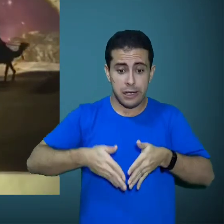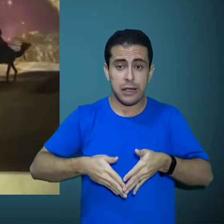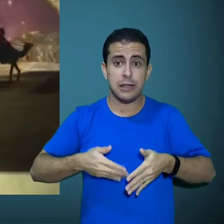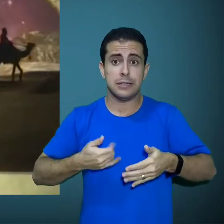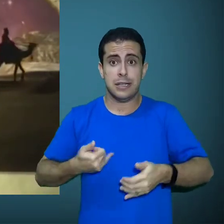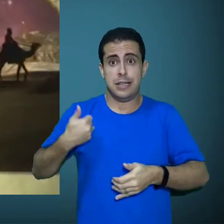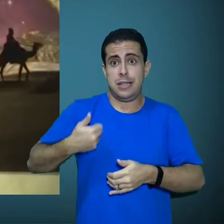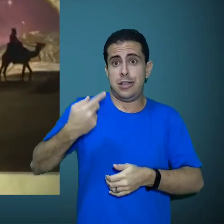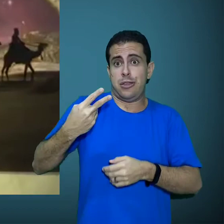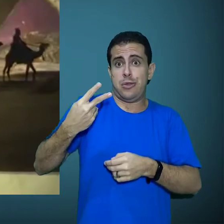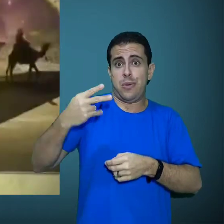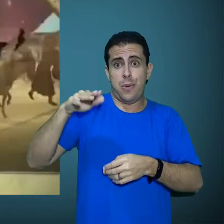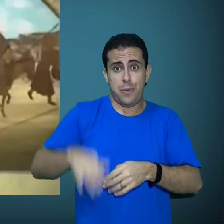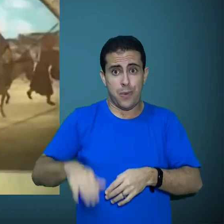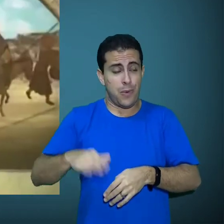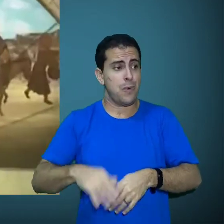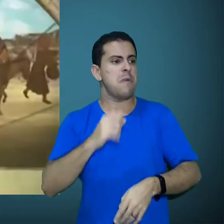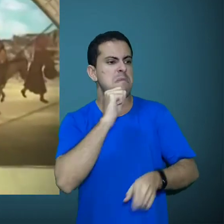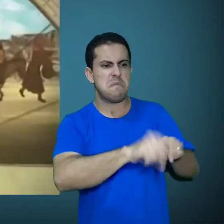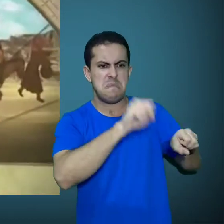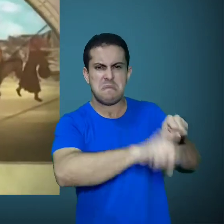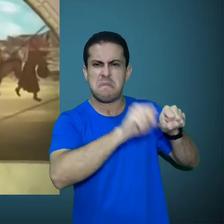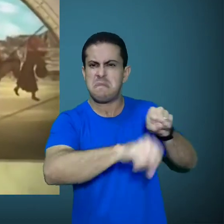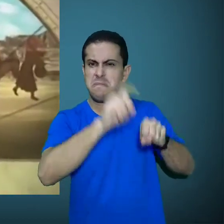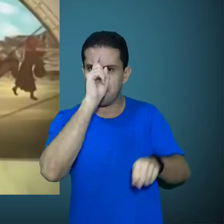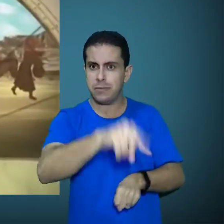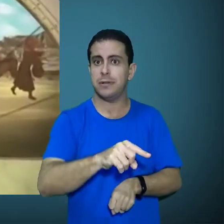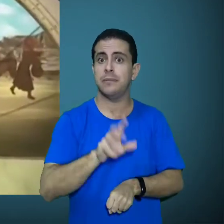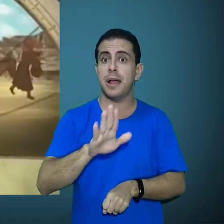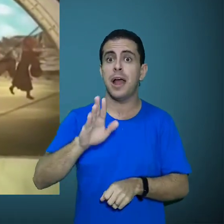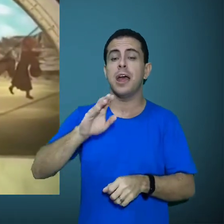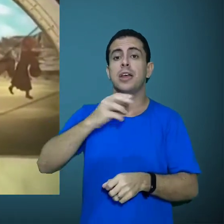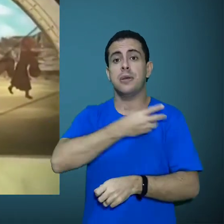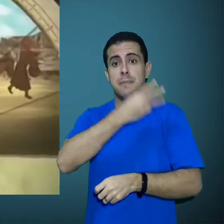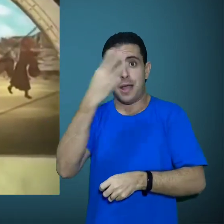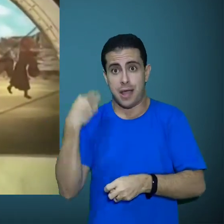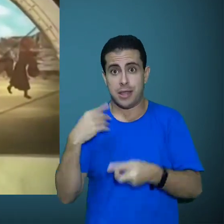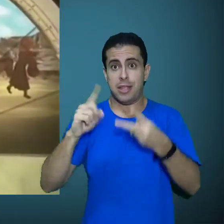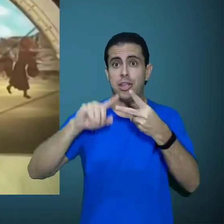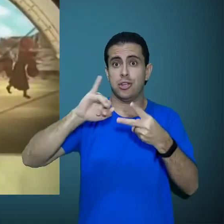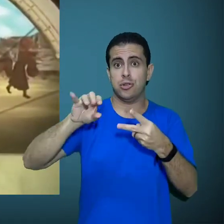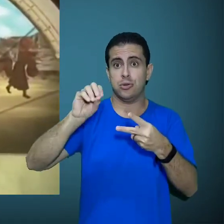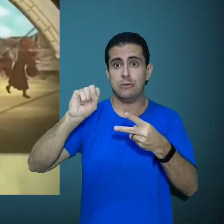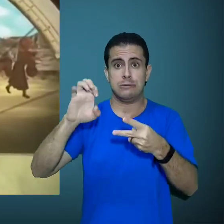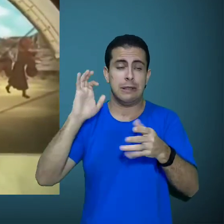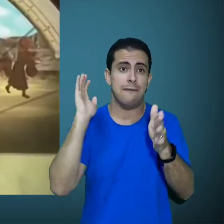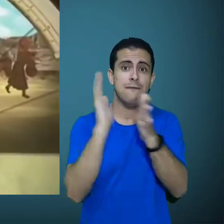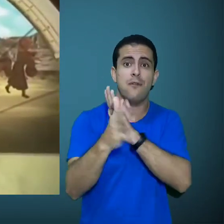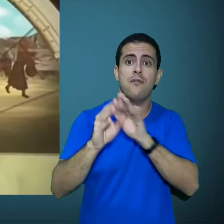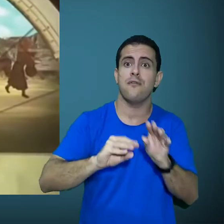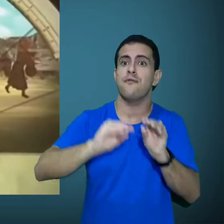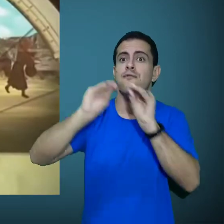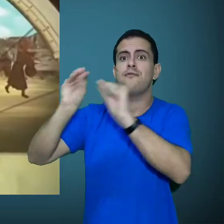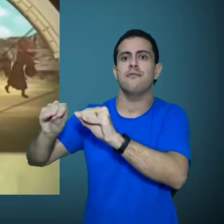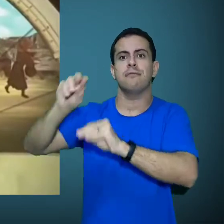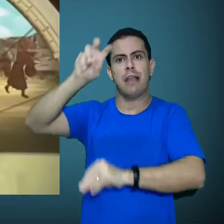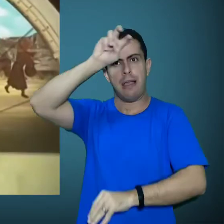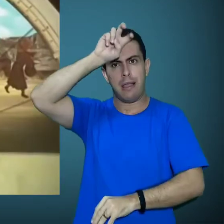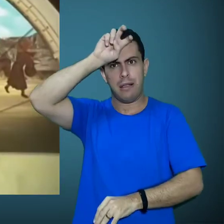de 2 anos. Porém, José e Maria fugiram para o Egito, com Jesus ainda bebê, e escaparam da ira de